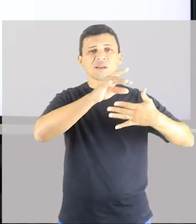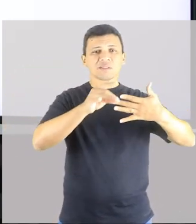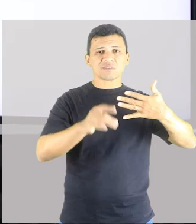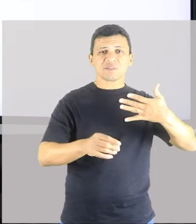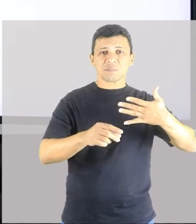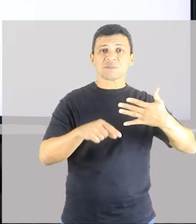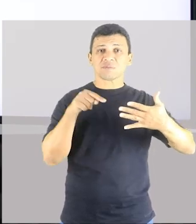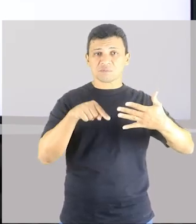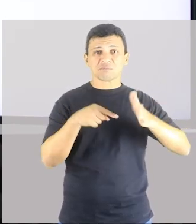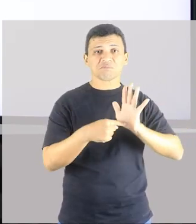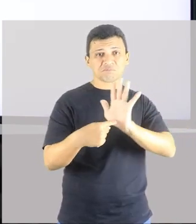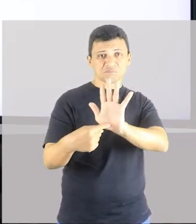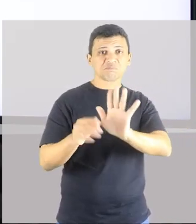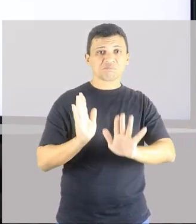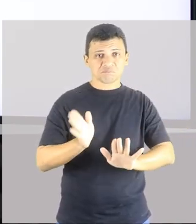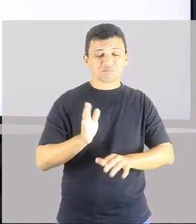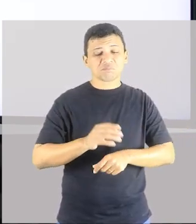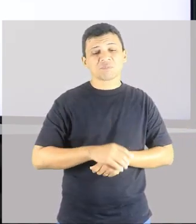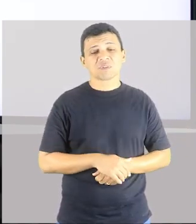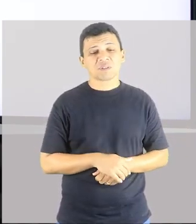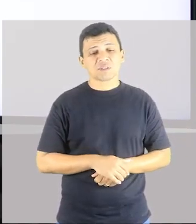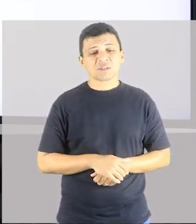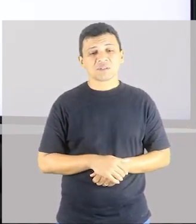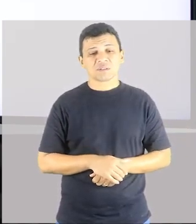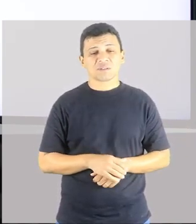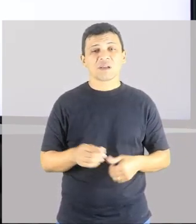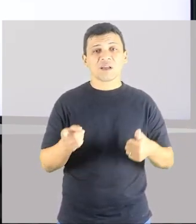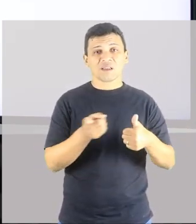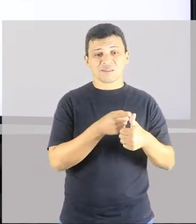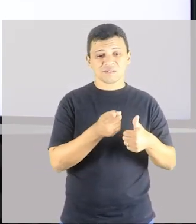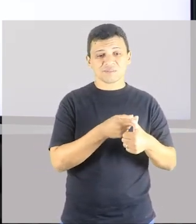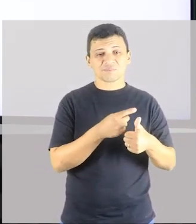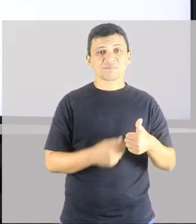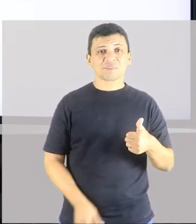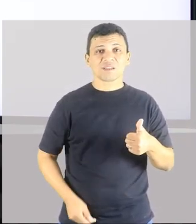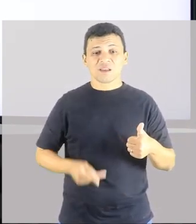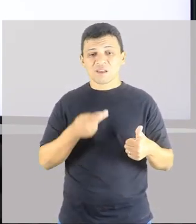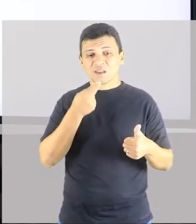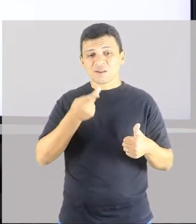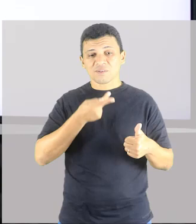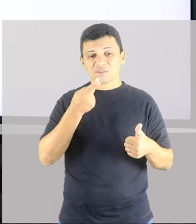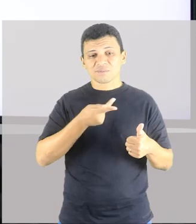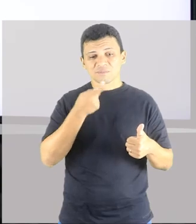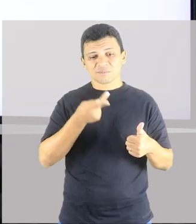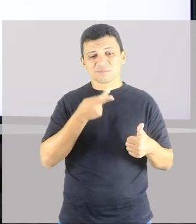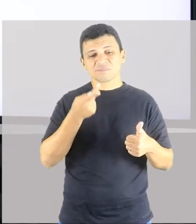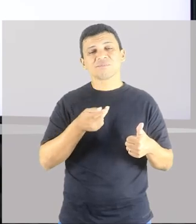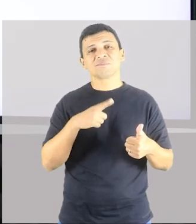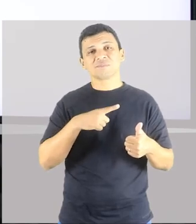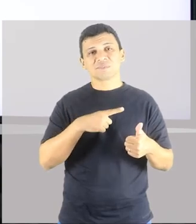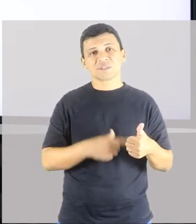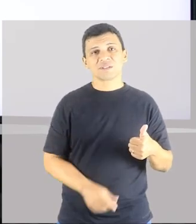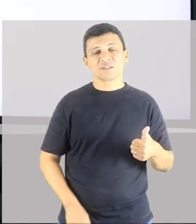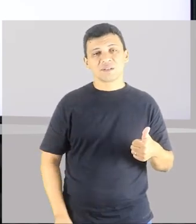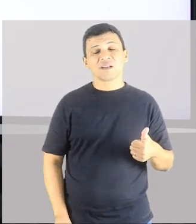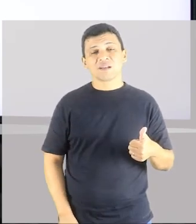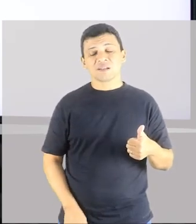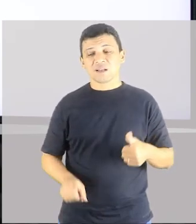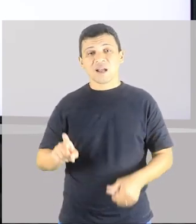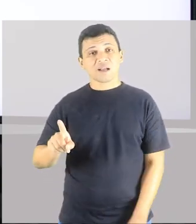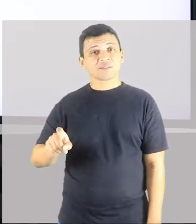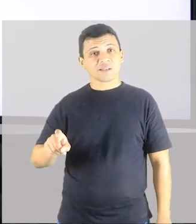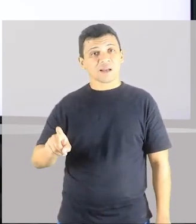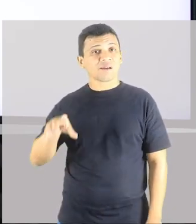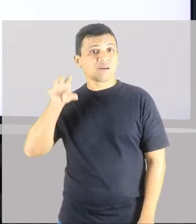eu chamei a atenção. Então, por exemplo, aqui, pronúncia. Então, no recurso online, nós temos a função do speaker, de você clicar